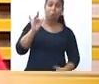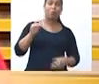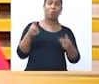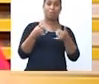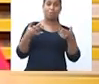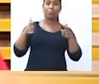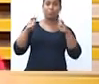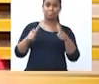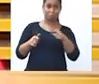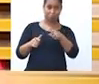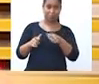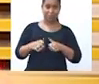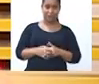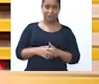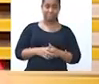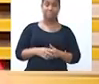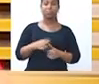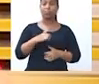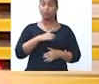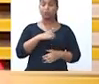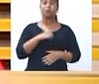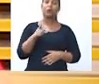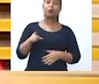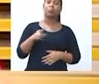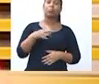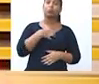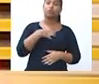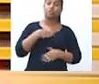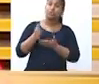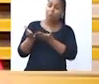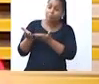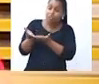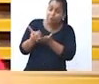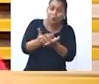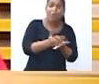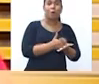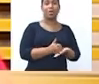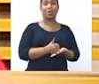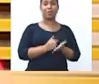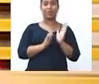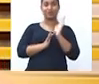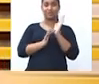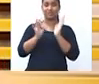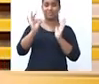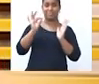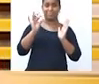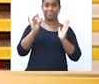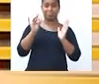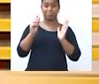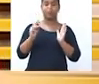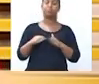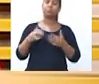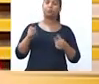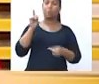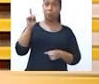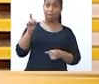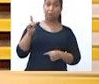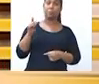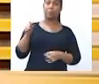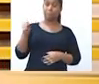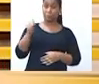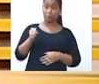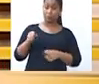alguns lugares. Então, existe uma forma de coleta dessas impressões digitais. Então, lá no laboratório,